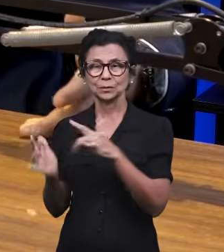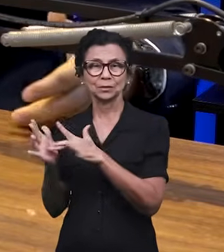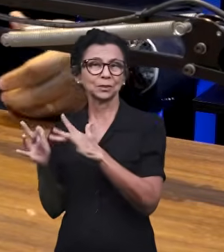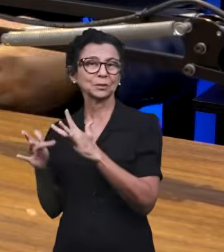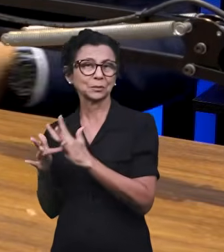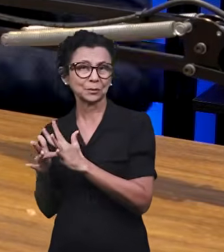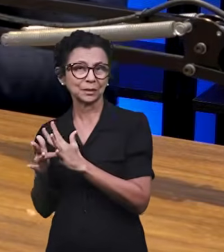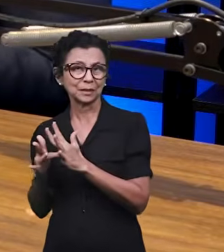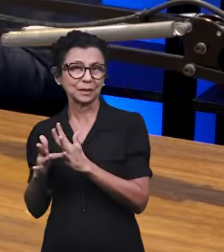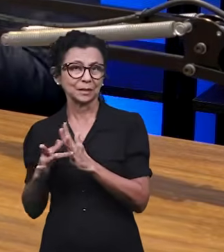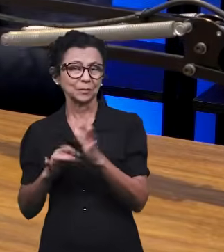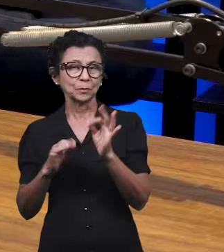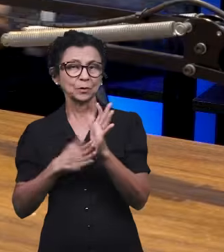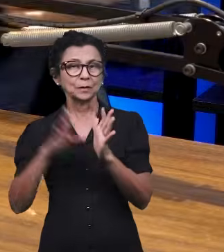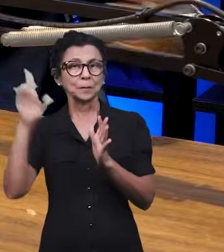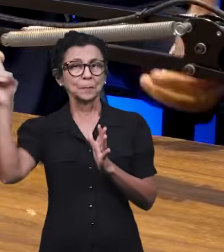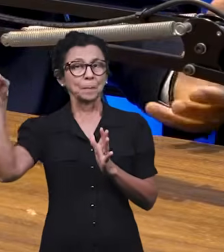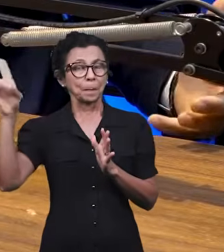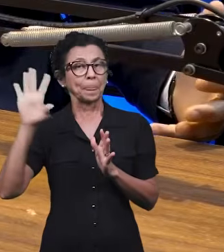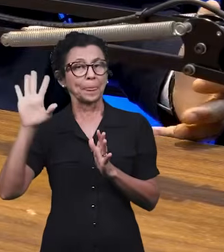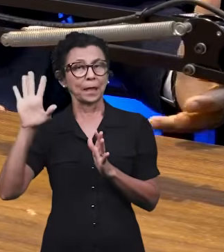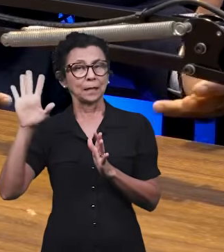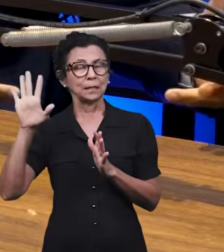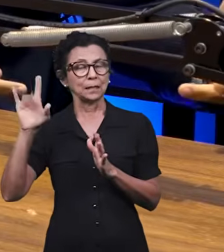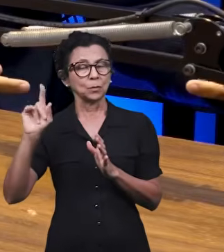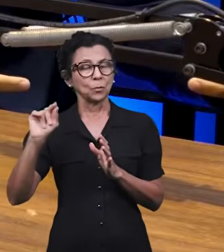né? Nós vamos ver na obra